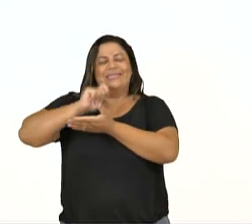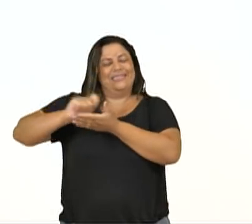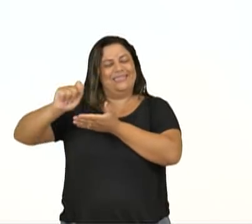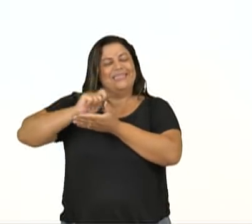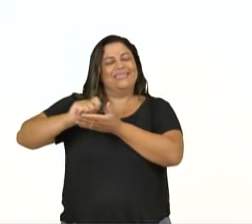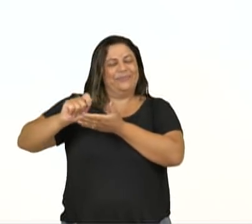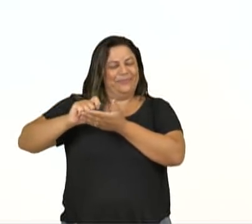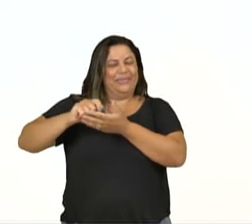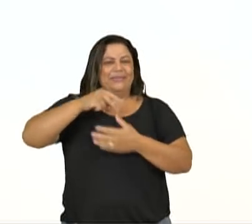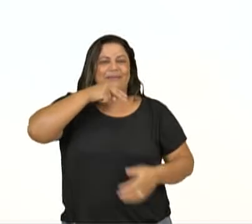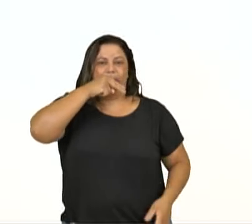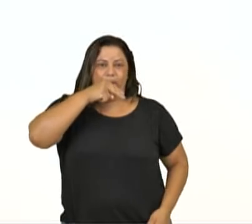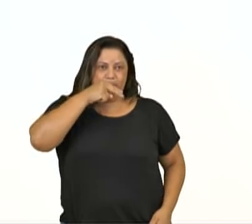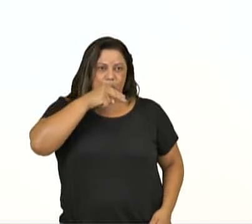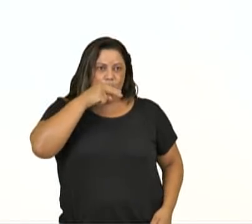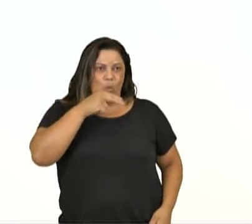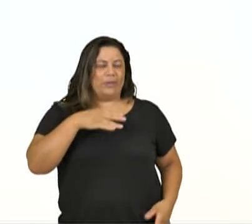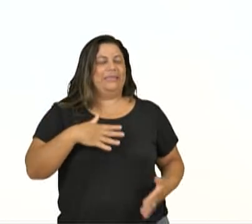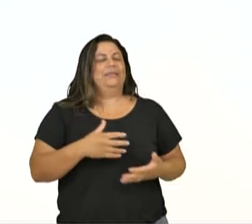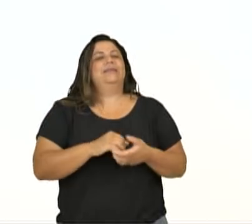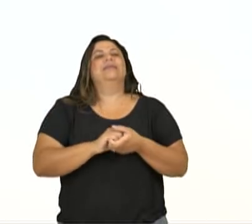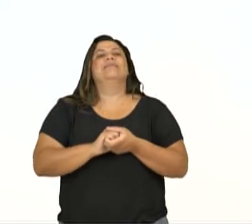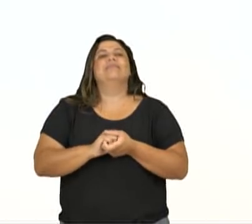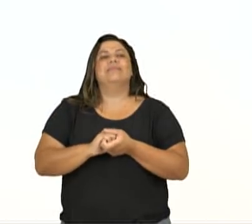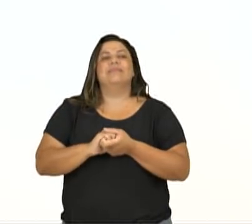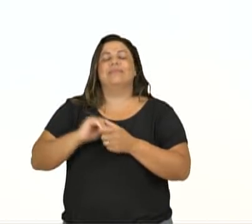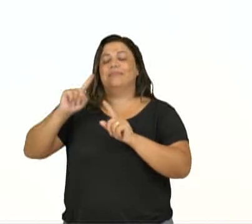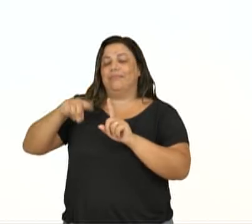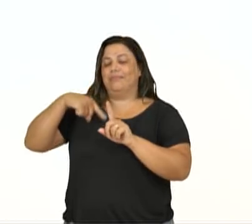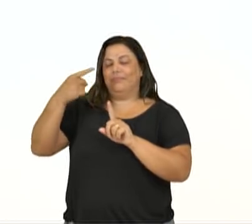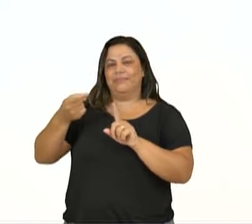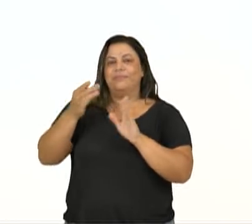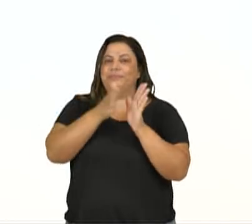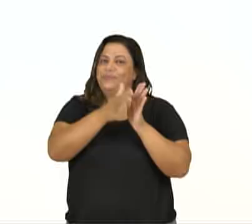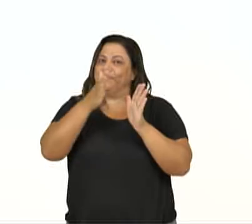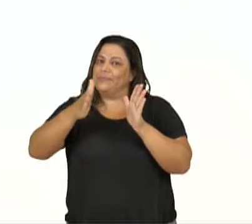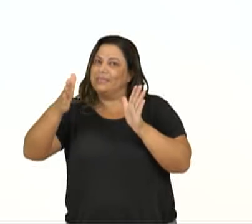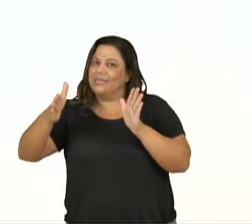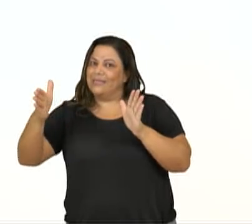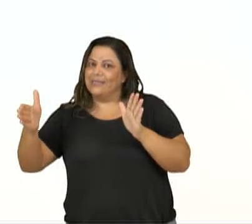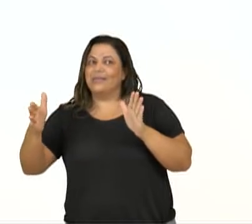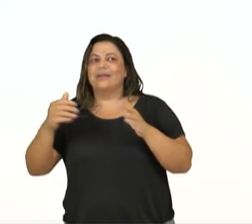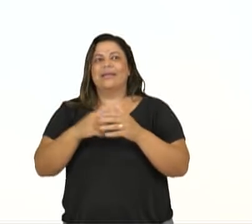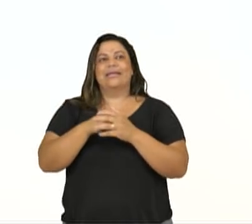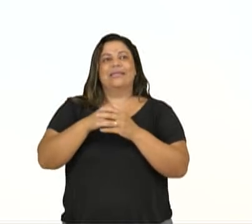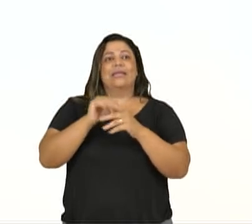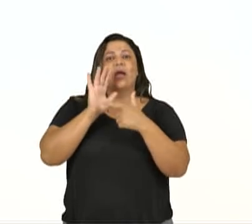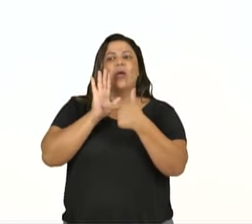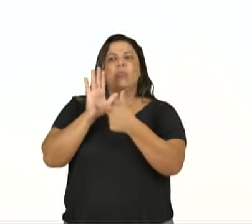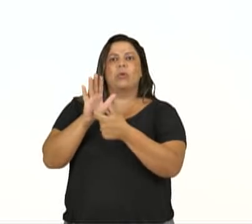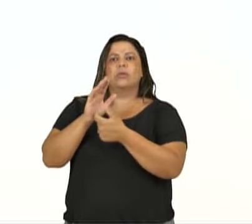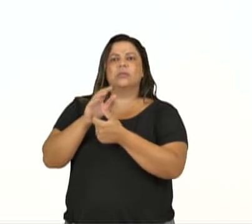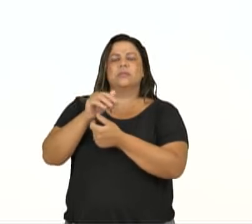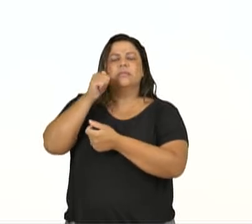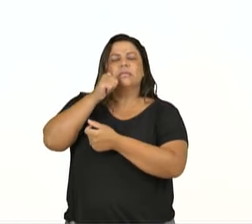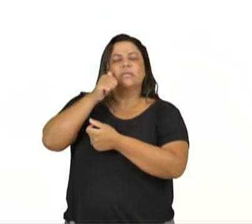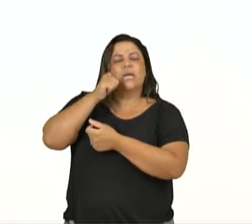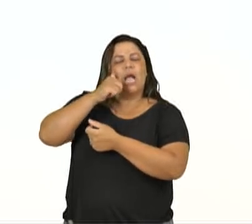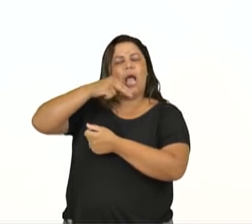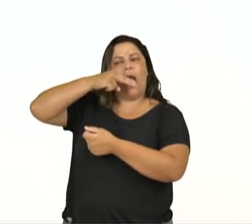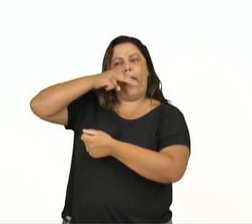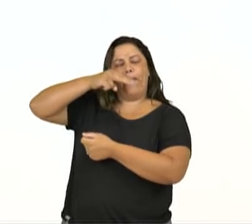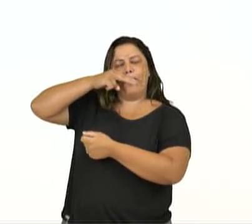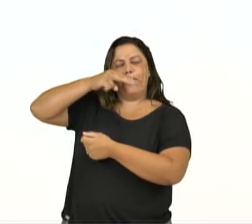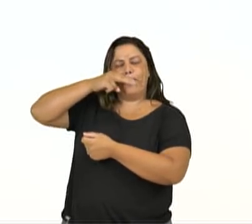Mônica ali, gera uma expectativa no leitor. Na sequência, aparece a Mônica, né? Ela sai de trás